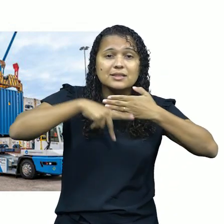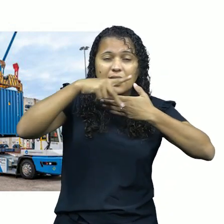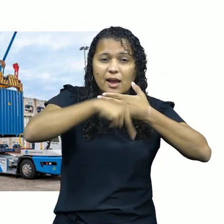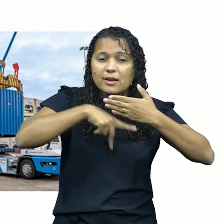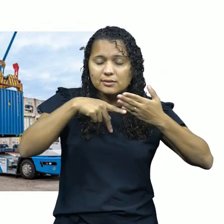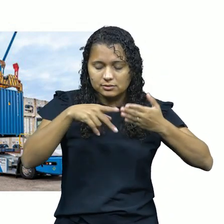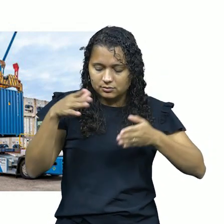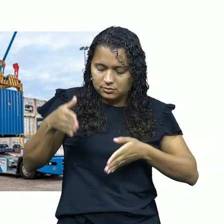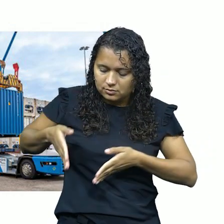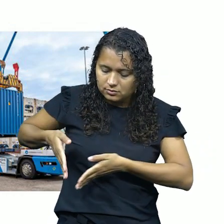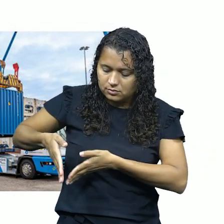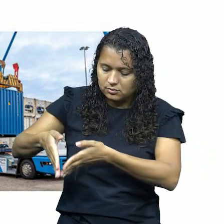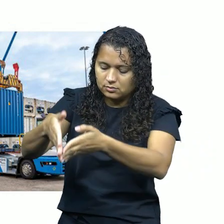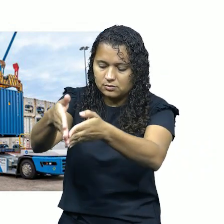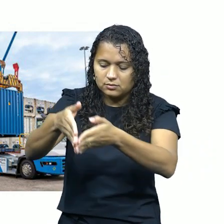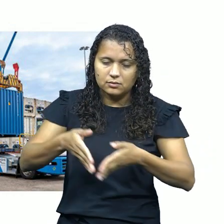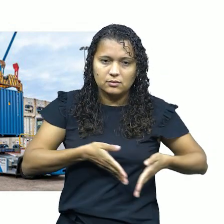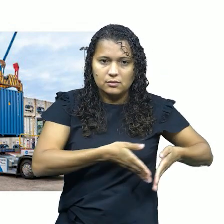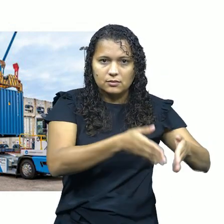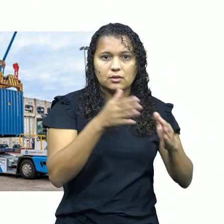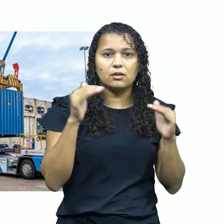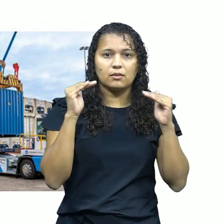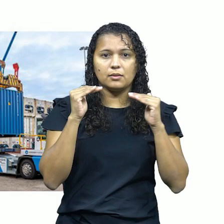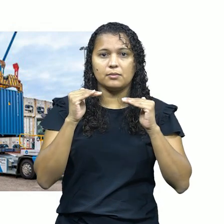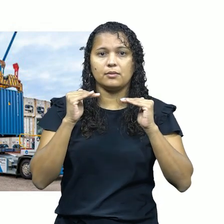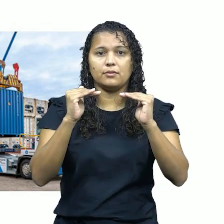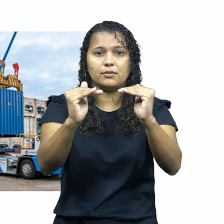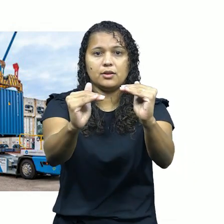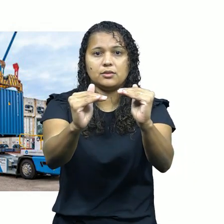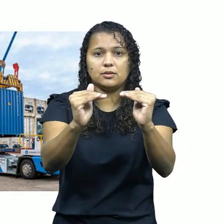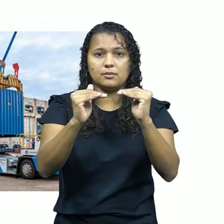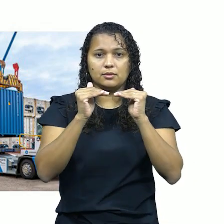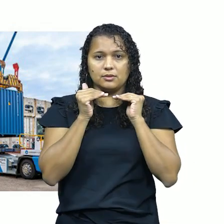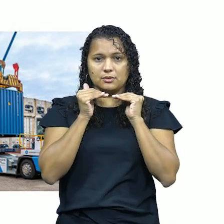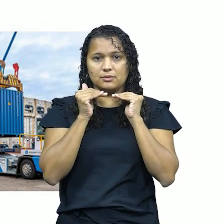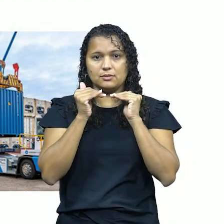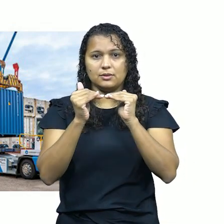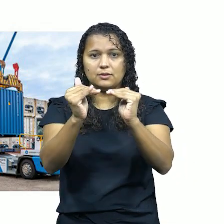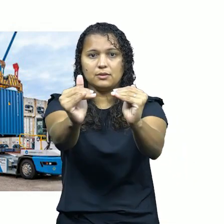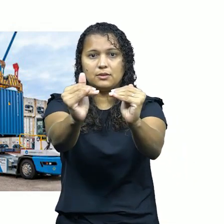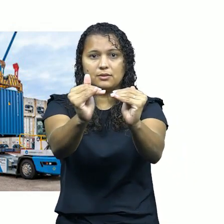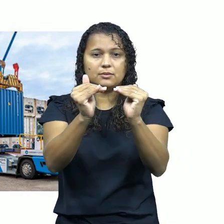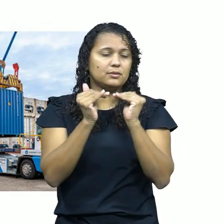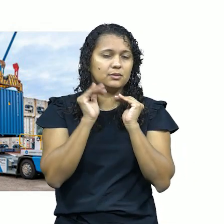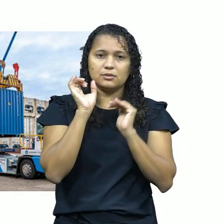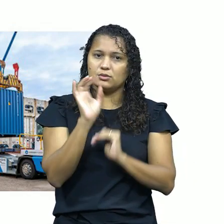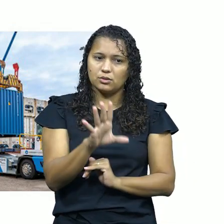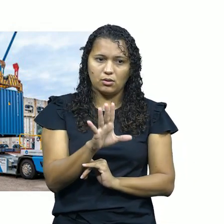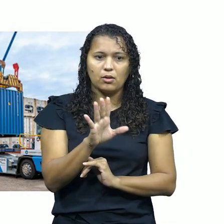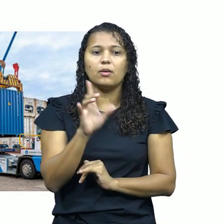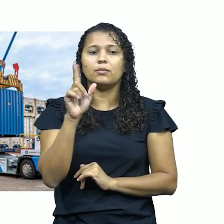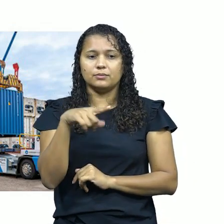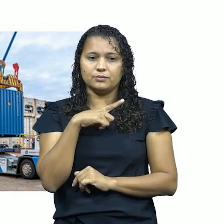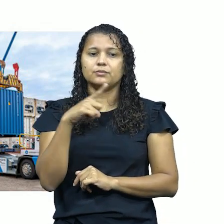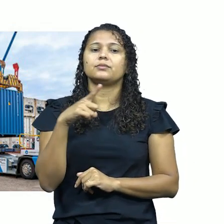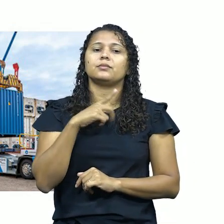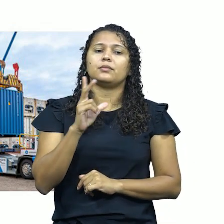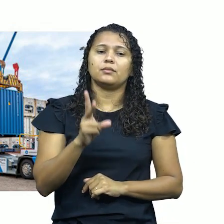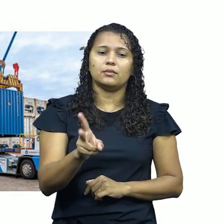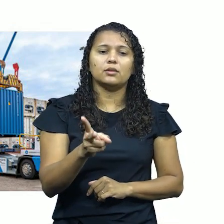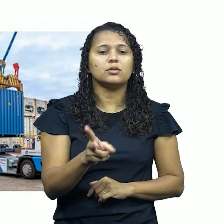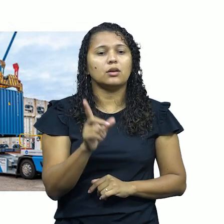trilho. Então ele só vai para frente e para trás, tá? Então ele é um pórtico montado em trilho que funciona na via